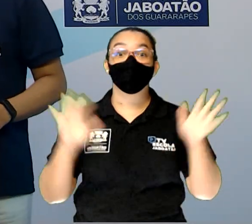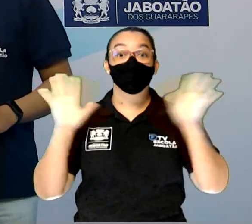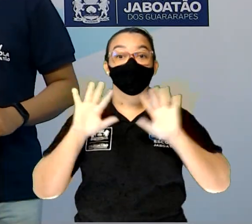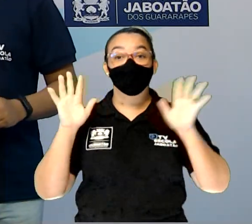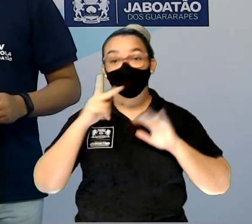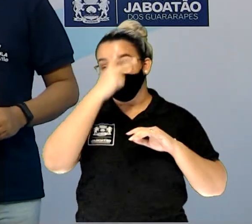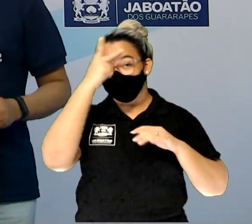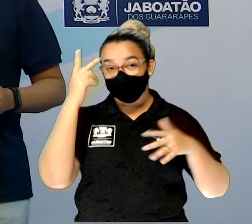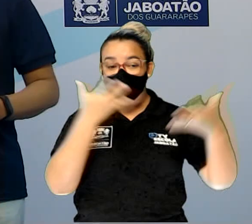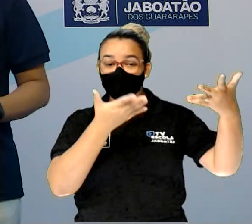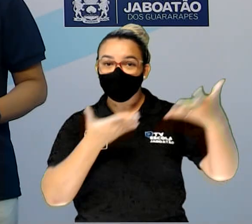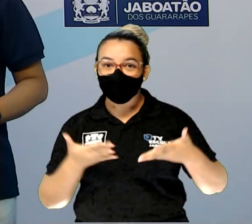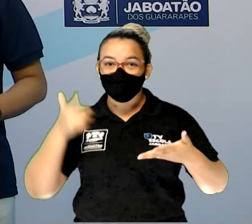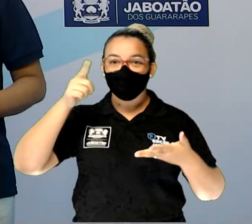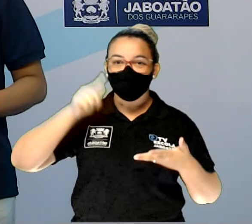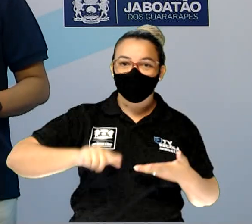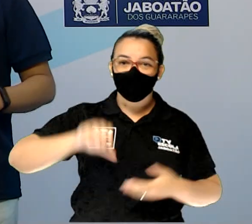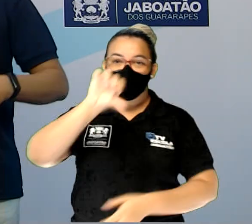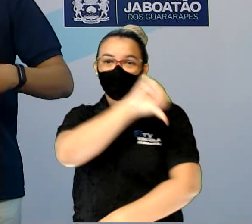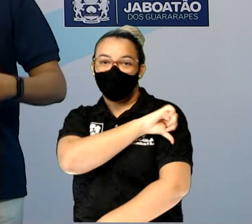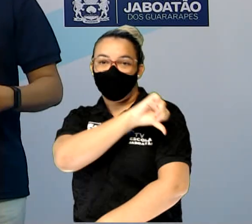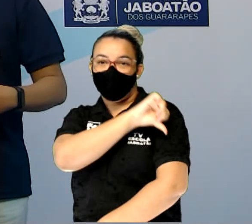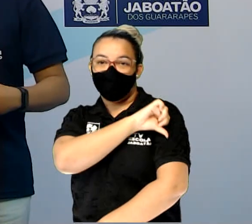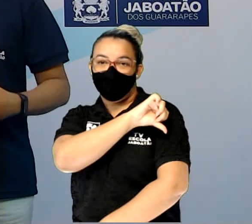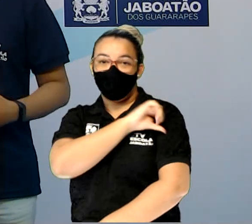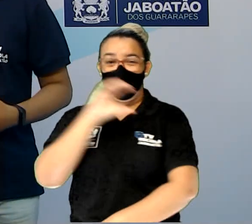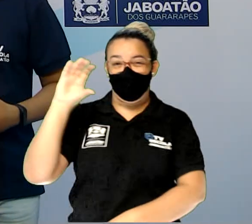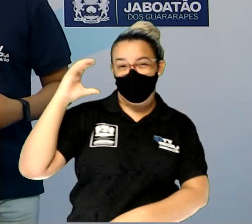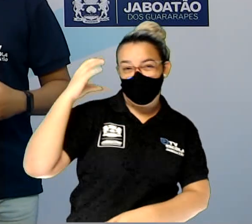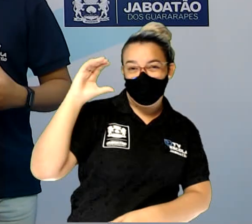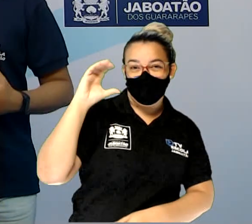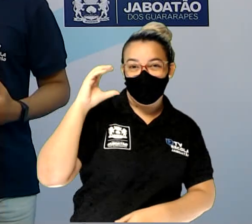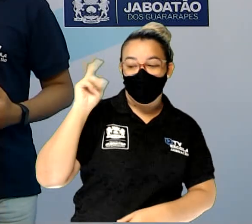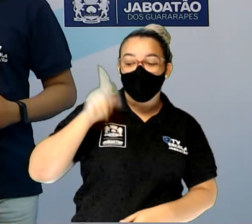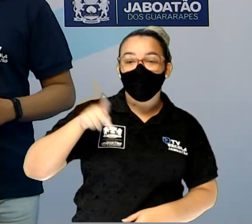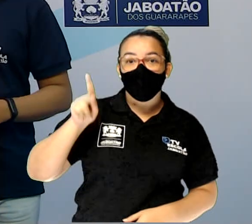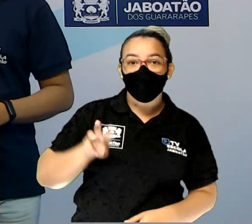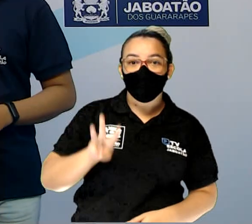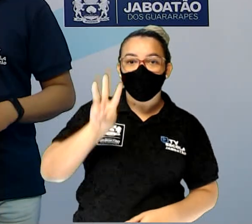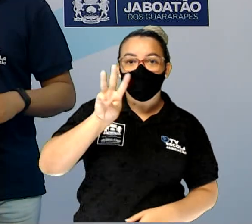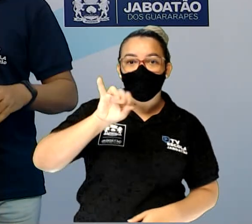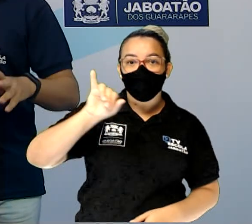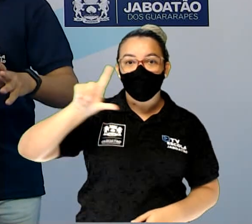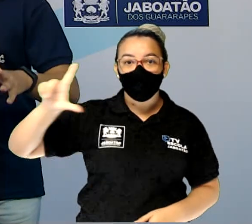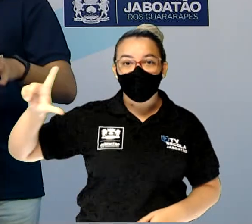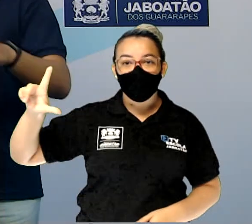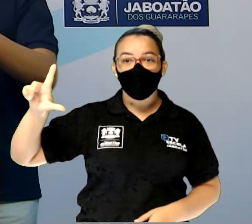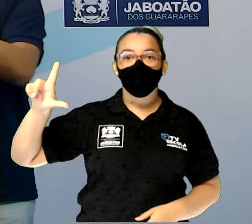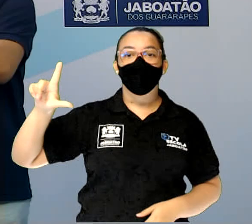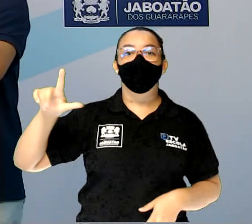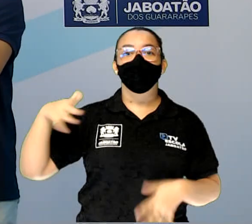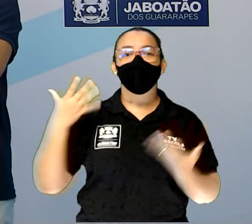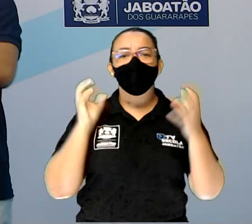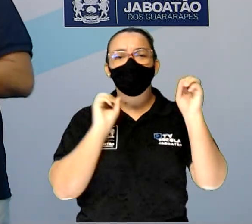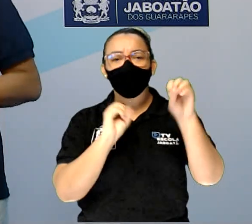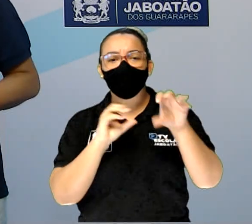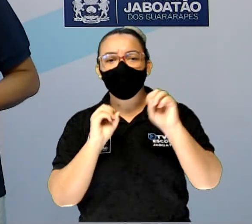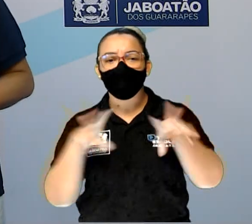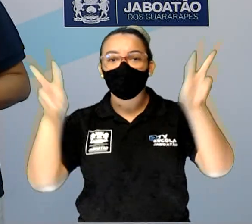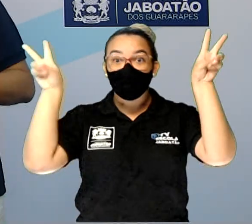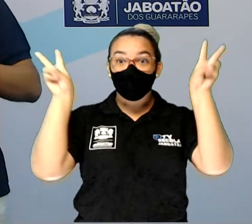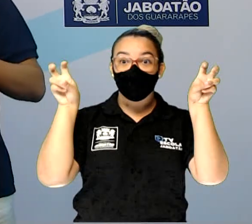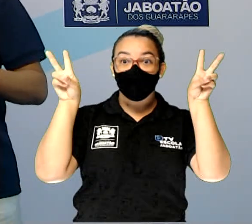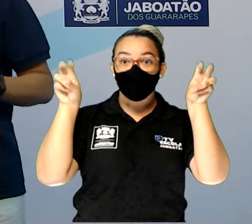Olá pessoal, bem-vindos a mais uma aula de nono ano do Ciências. Meu nome é Will Bezerra e eu vou passar para vocês o assunto de hoje, que